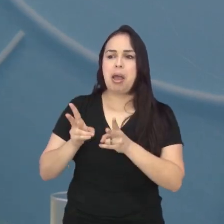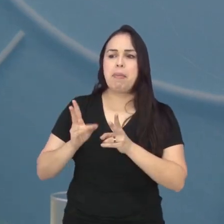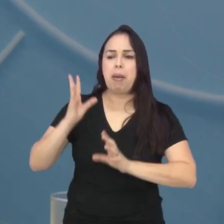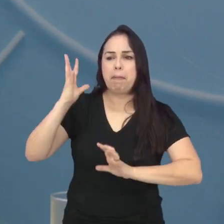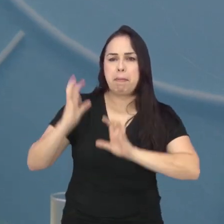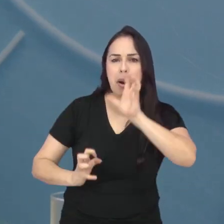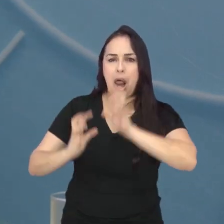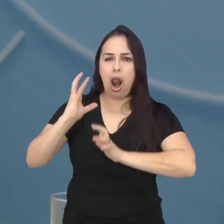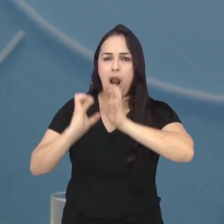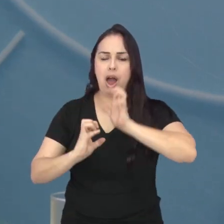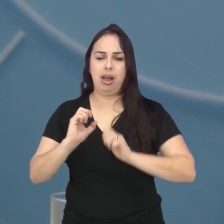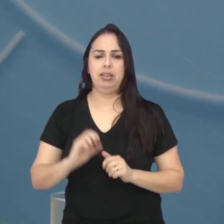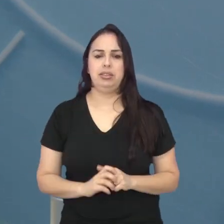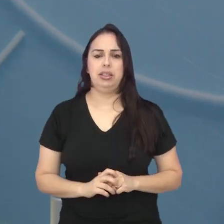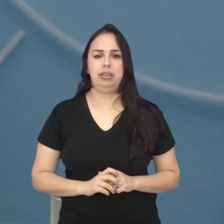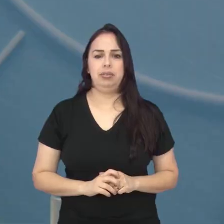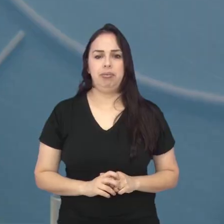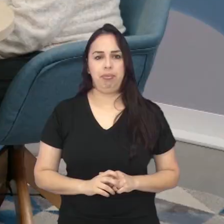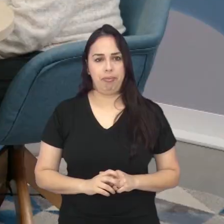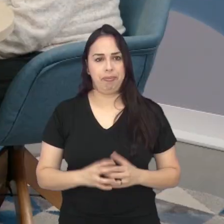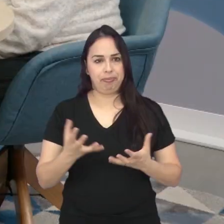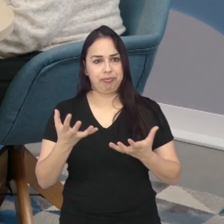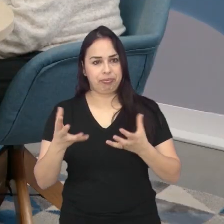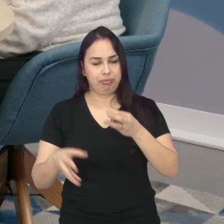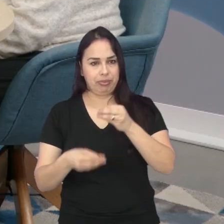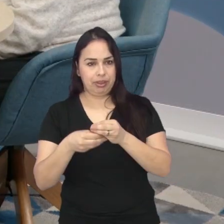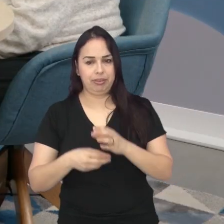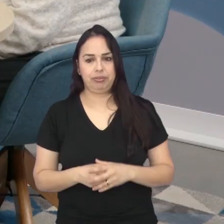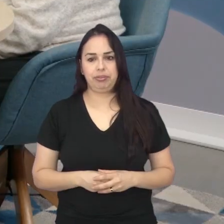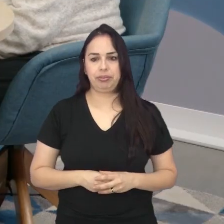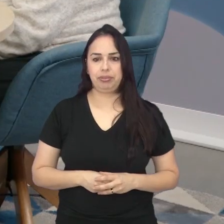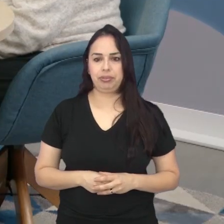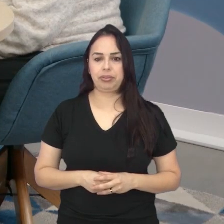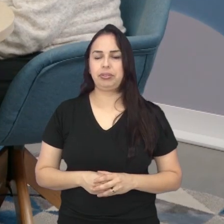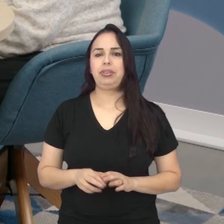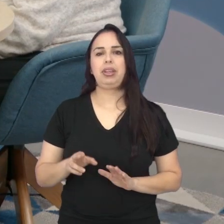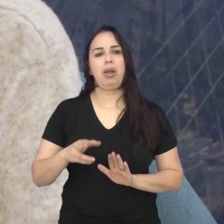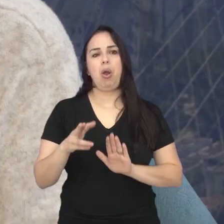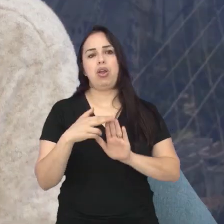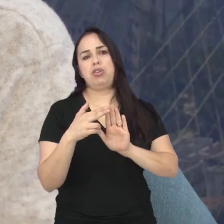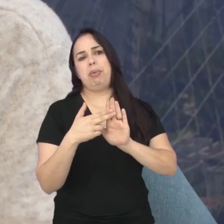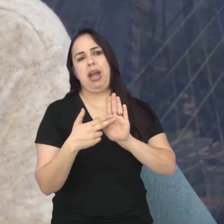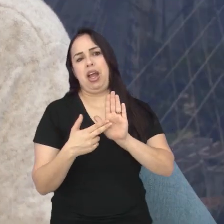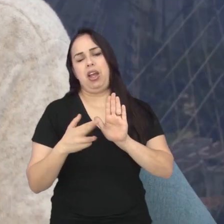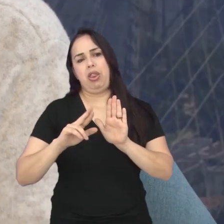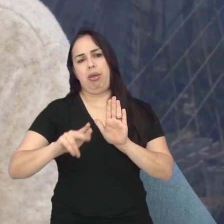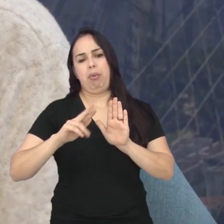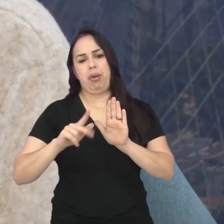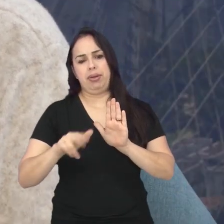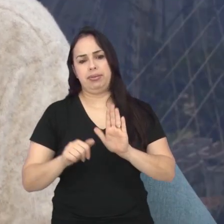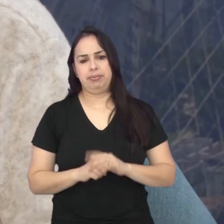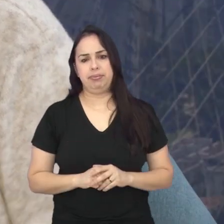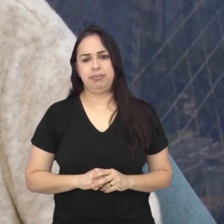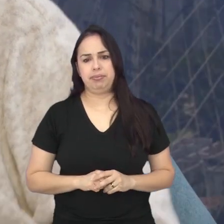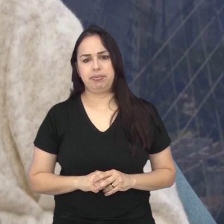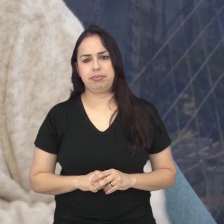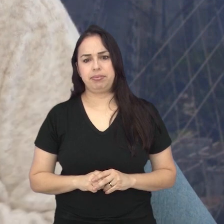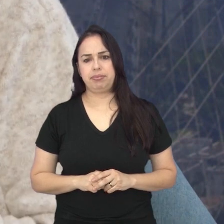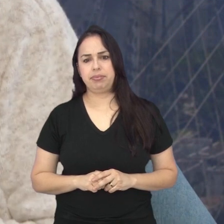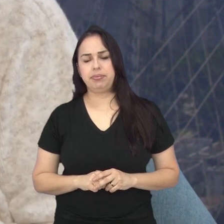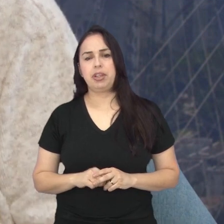sempre conturbado. Larissa quer complementar? Eu acho que não é uma regra, né?